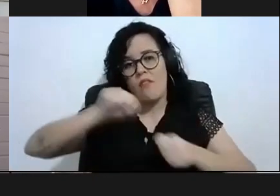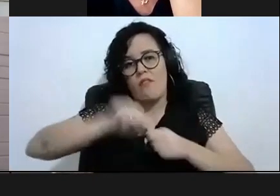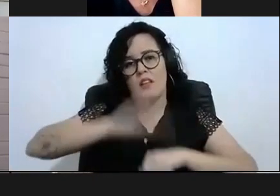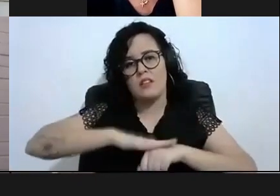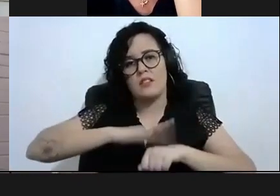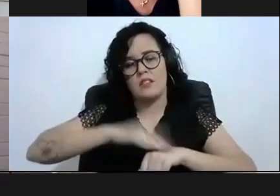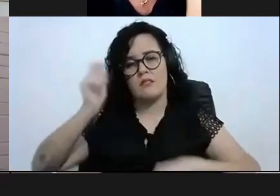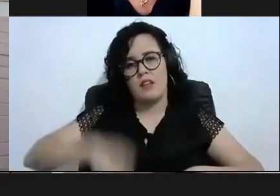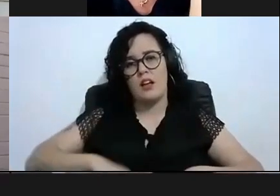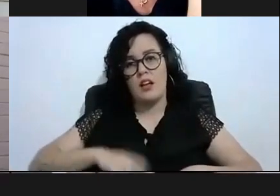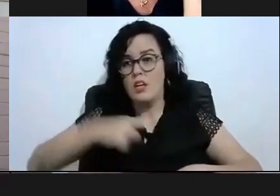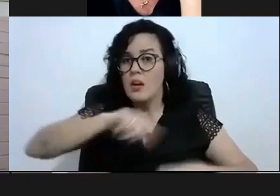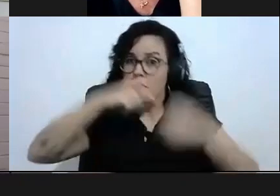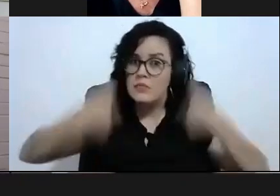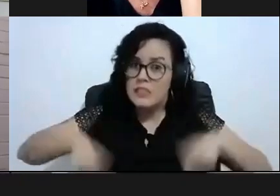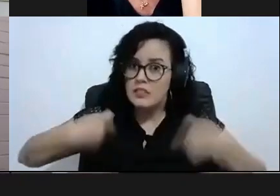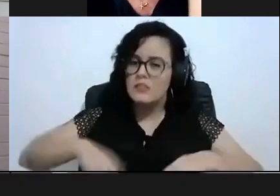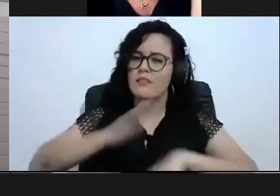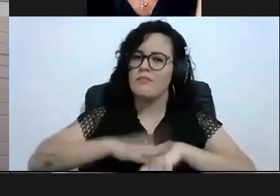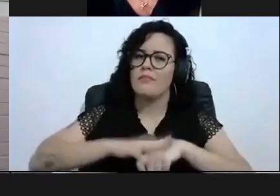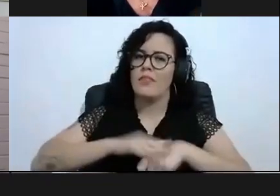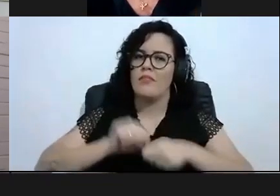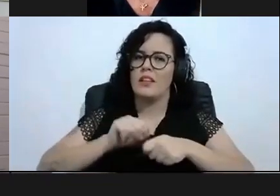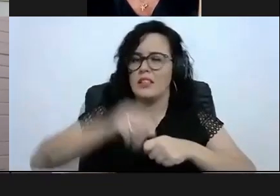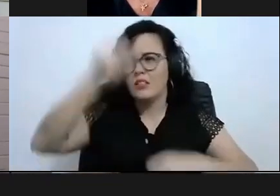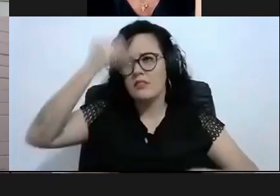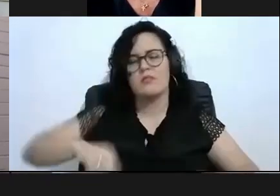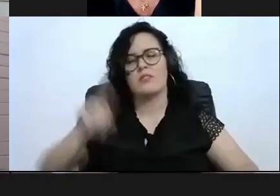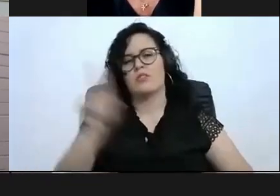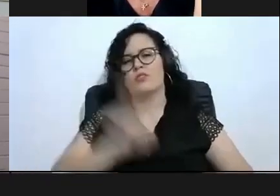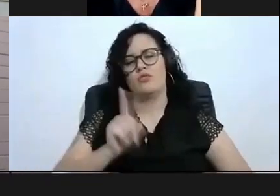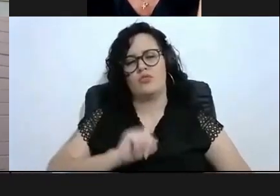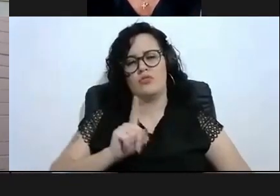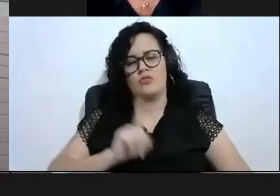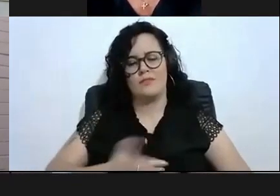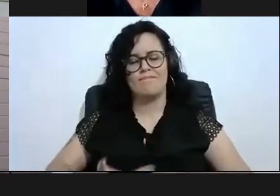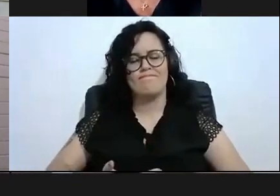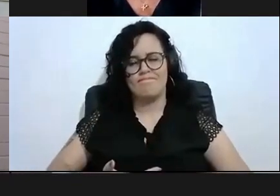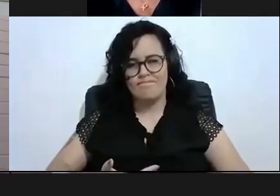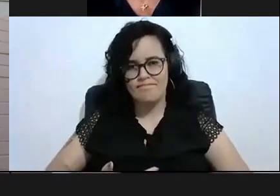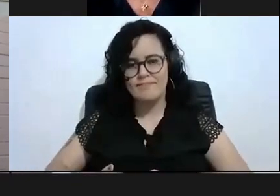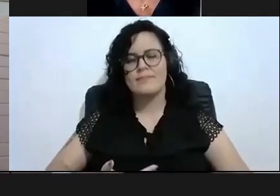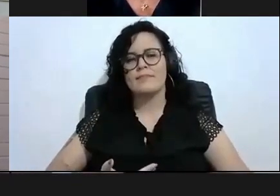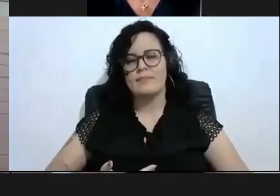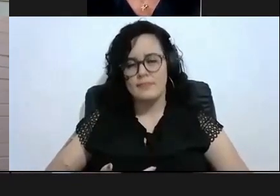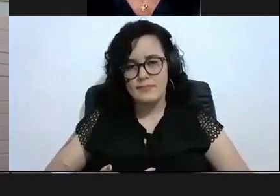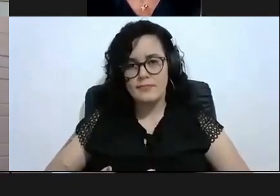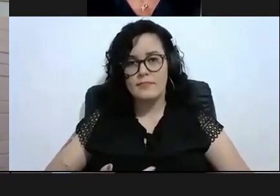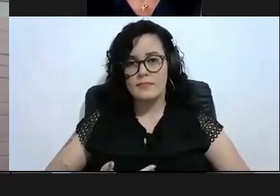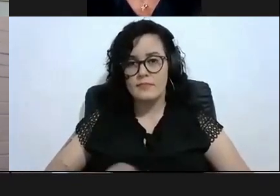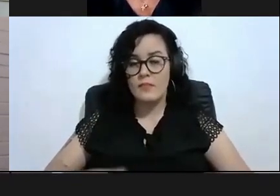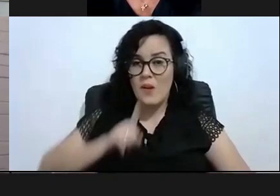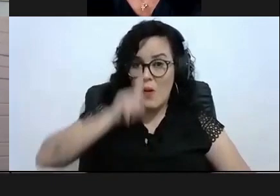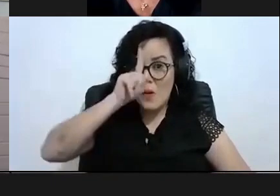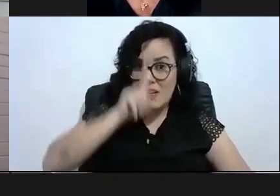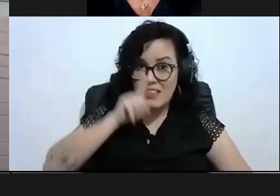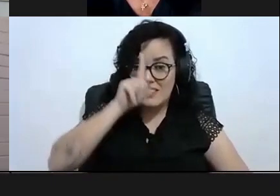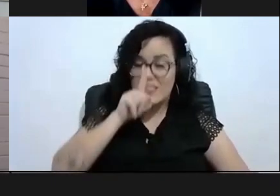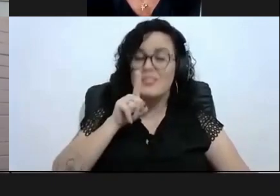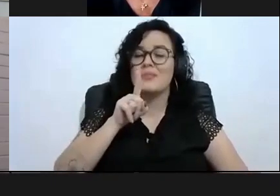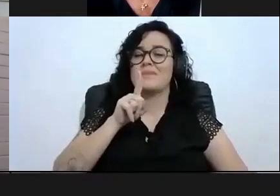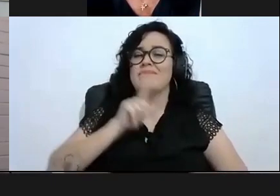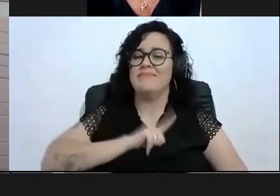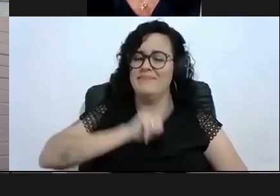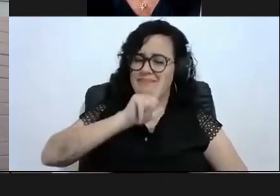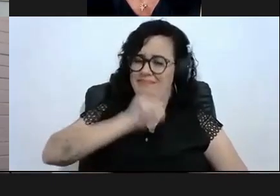gente faça, né? Que a gente não desista, porque eu acho que o risco é grande, sim,